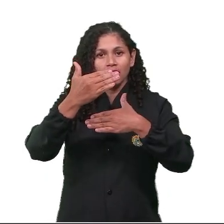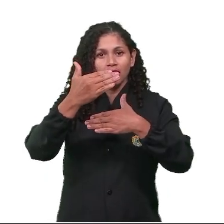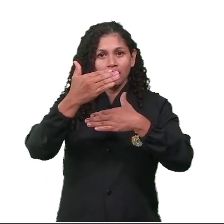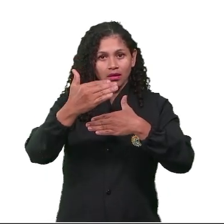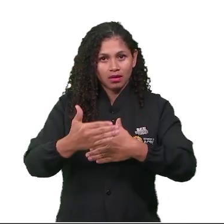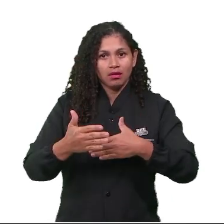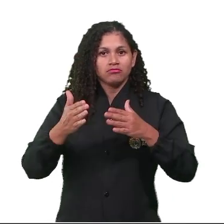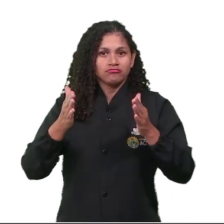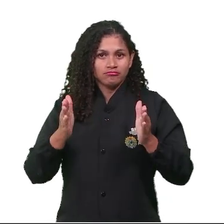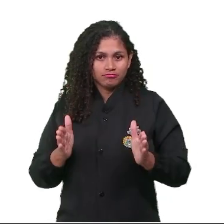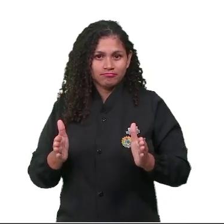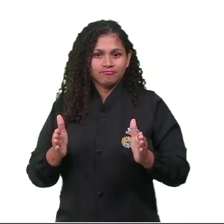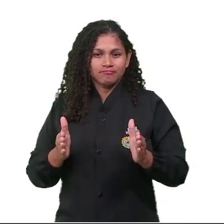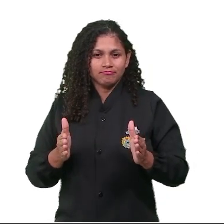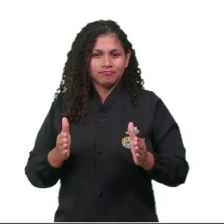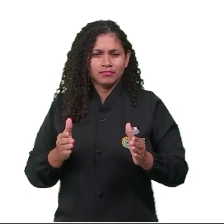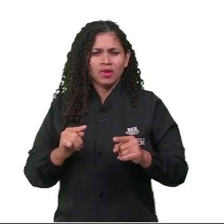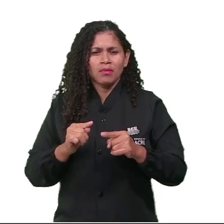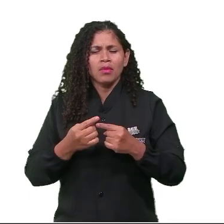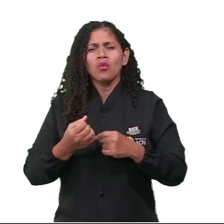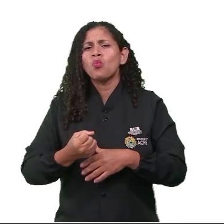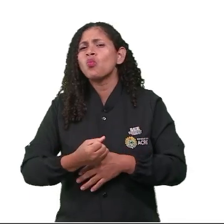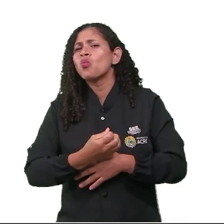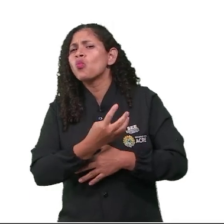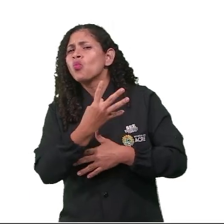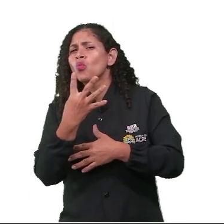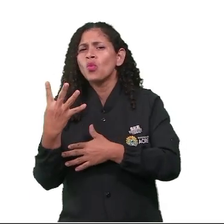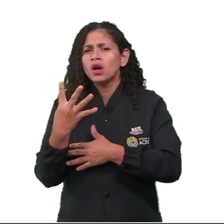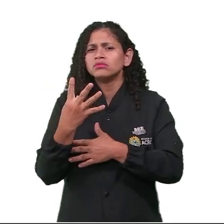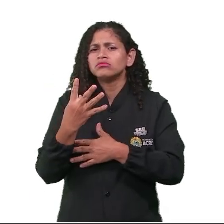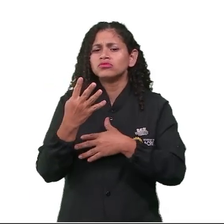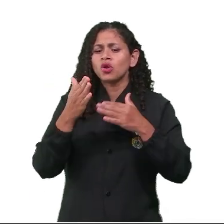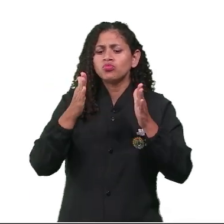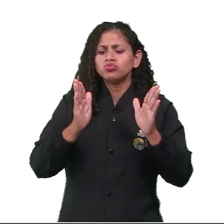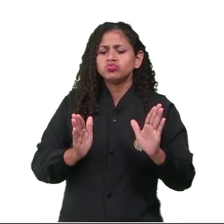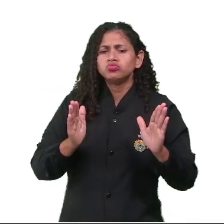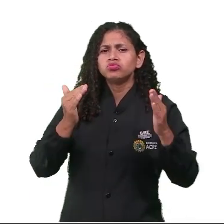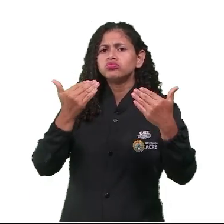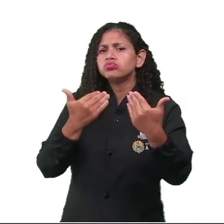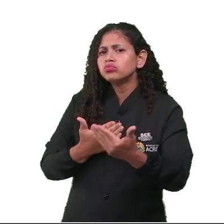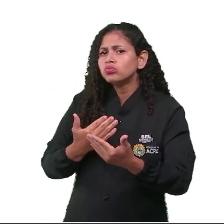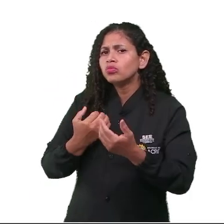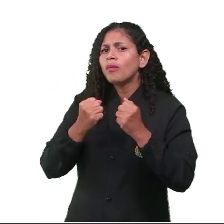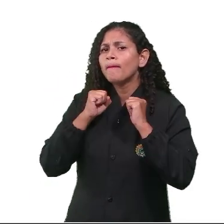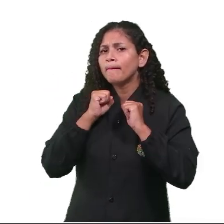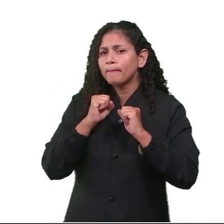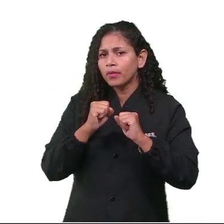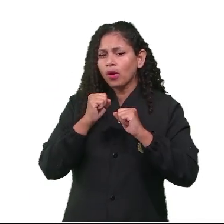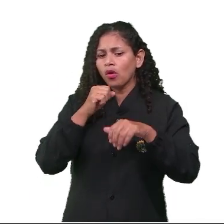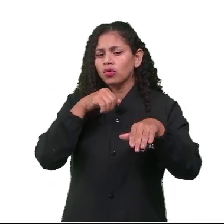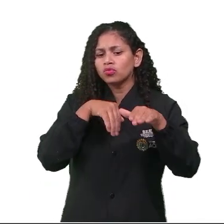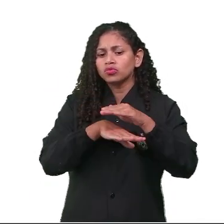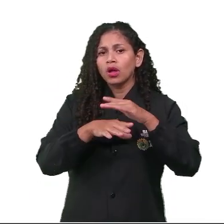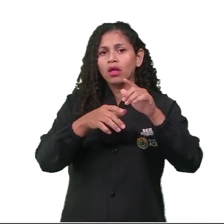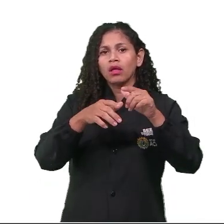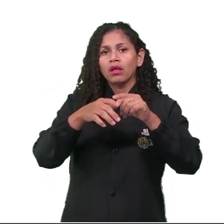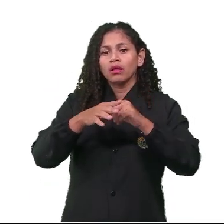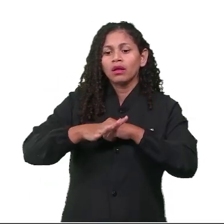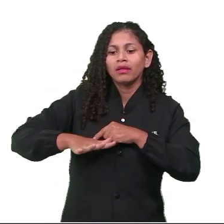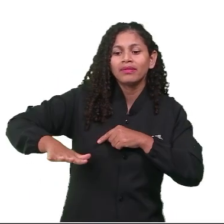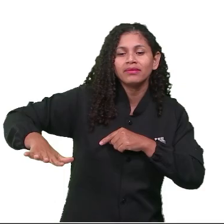pergunta? Quantas caixas poderão ser armazenadas? Então, eu vou dividir a área do depósito, que é